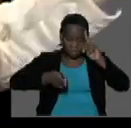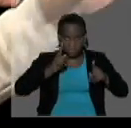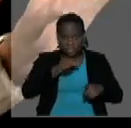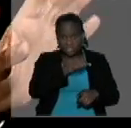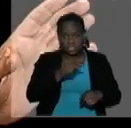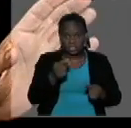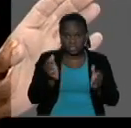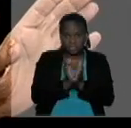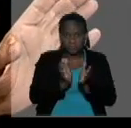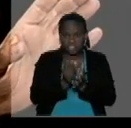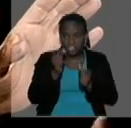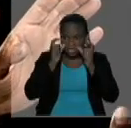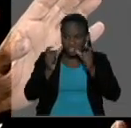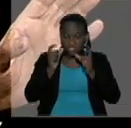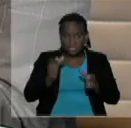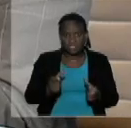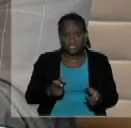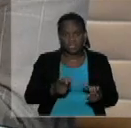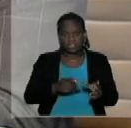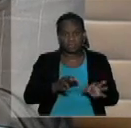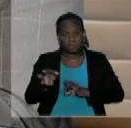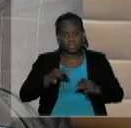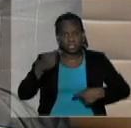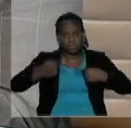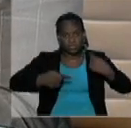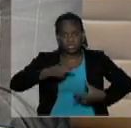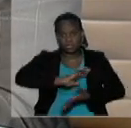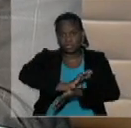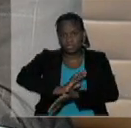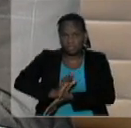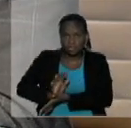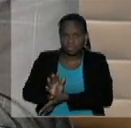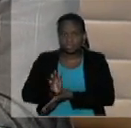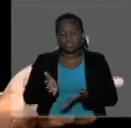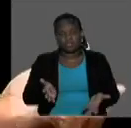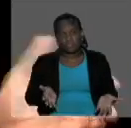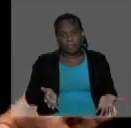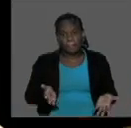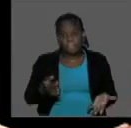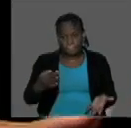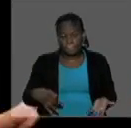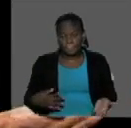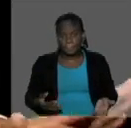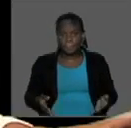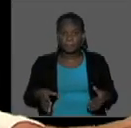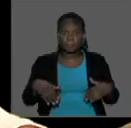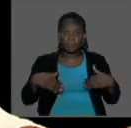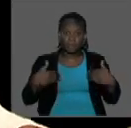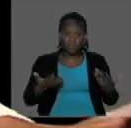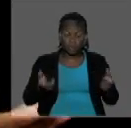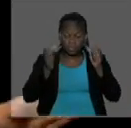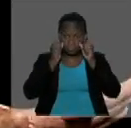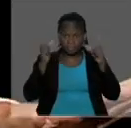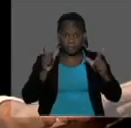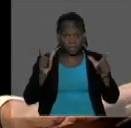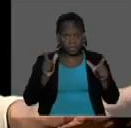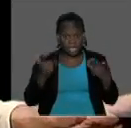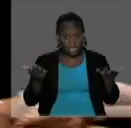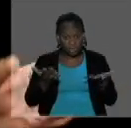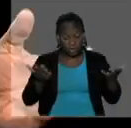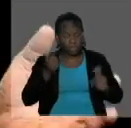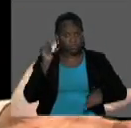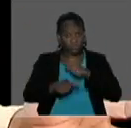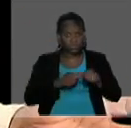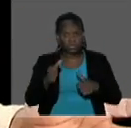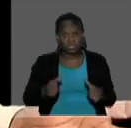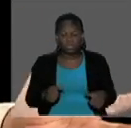do capitalismo que está aí. Ao projeto colocado. político Ao projeto de opressão, político de dominação. opressão, justamente isso. Ou acorda-se para isso,